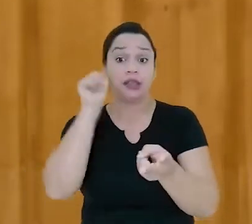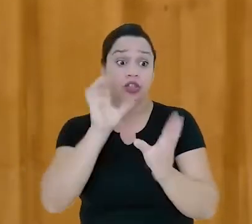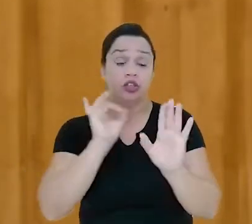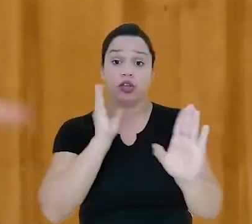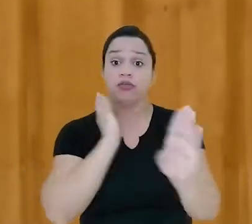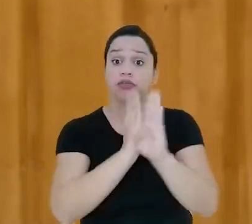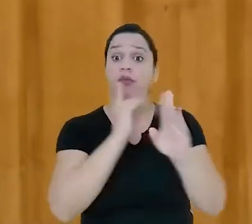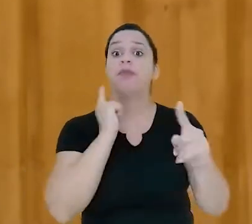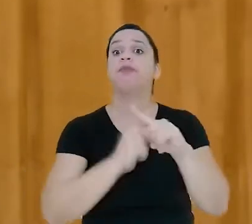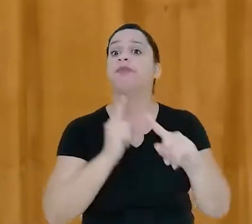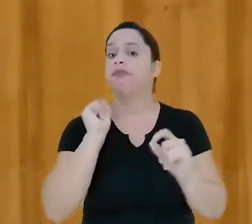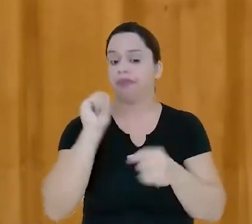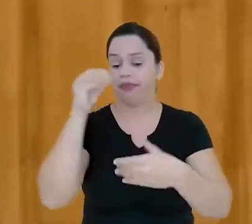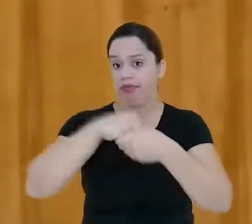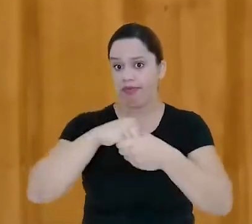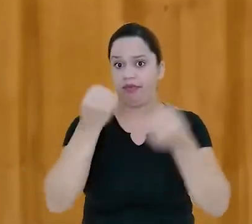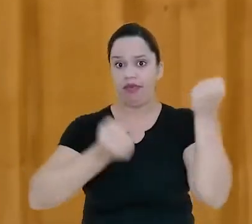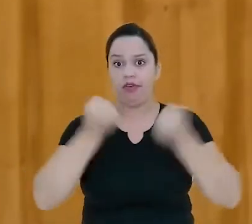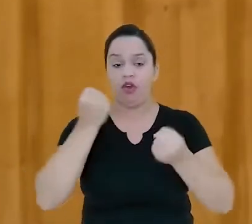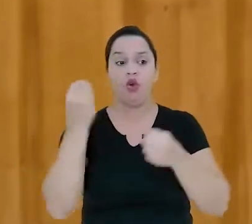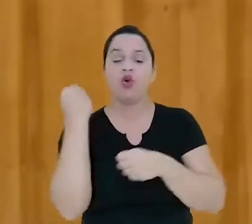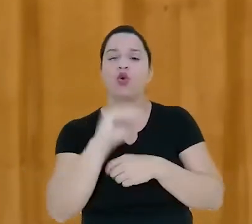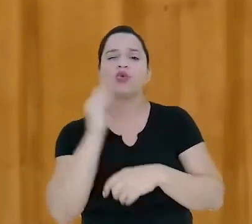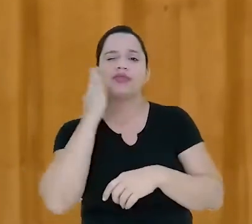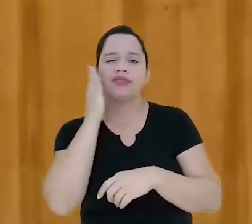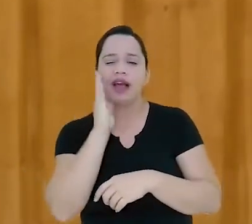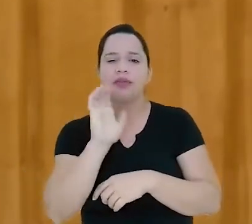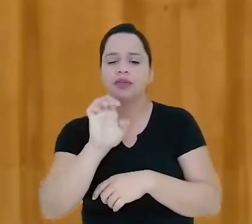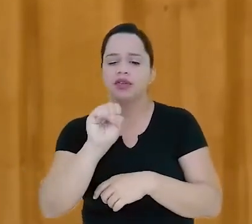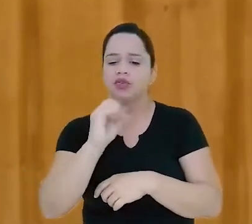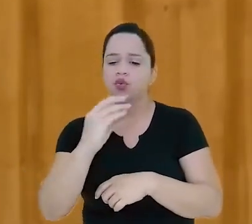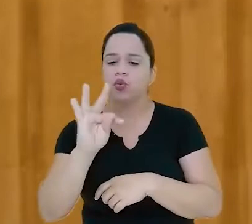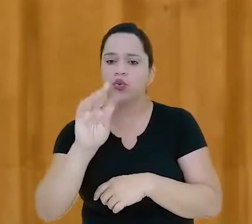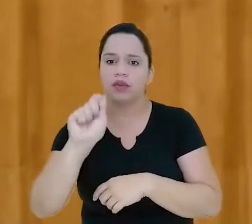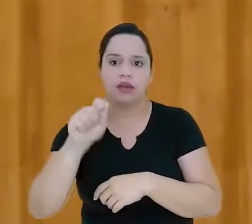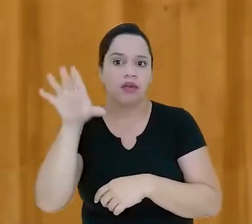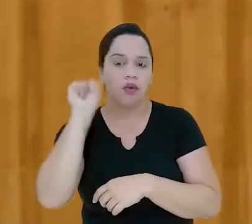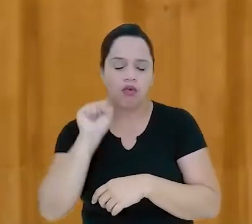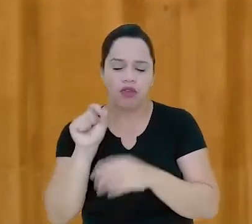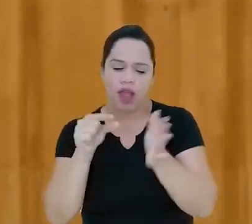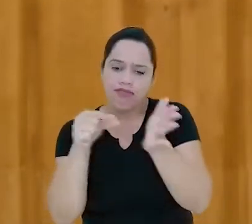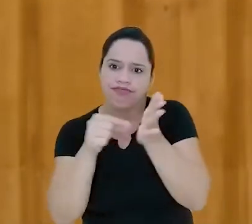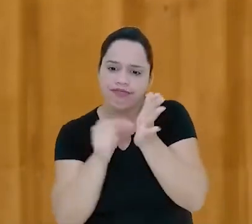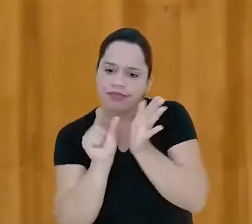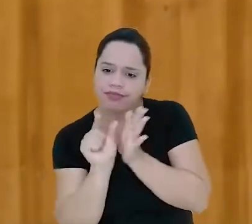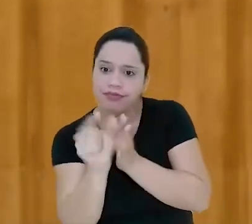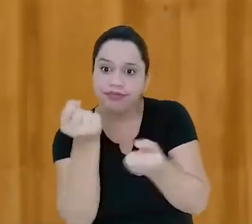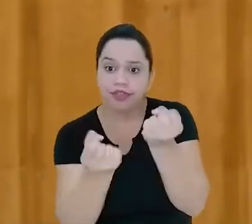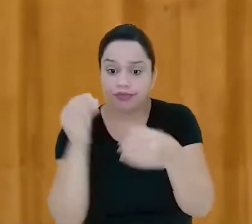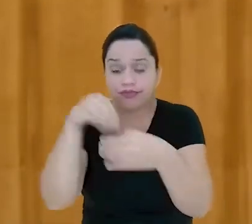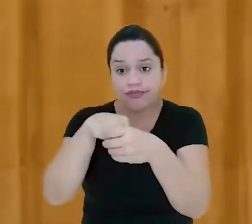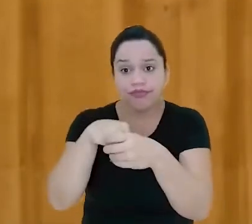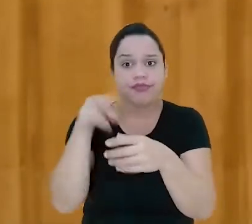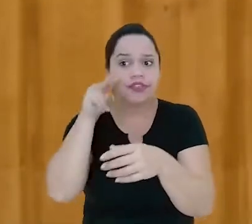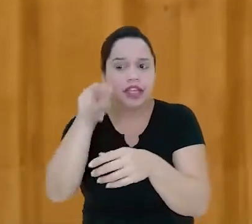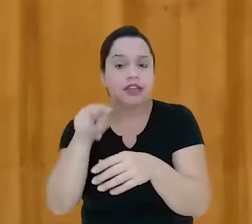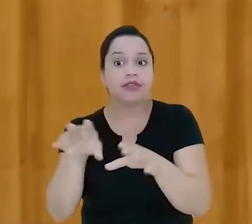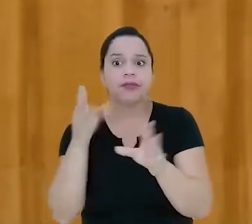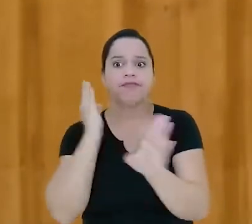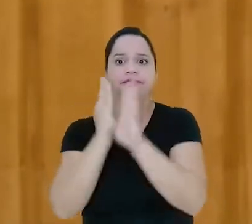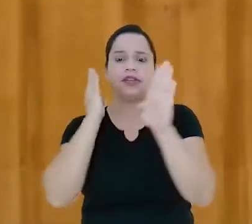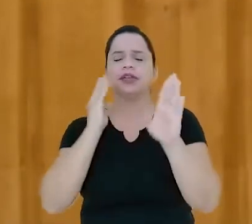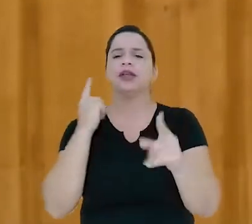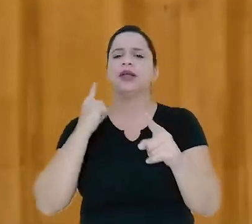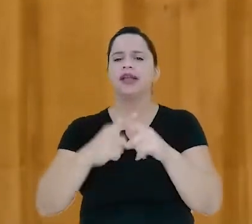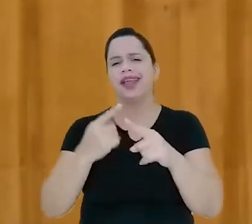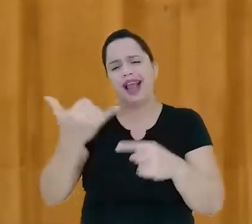só descobriu porque ela colocou uma escuta dentro do carro. Porque assim, eles saíam, né? Aí, primeiro ela me ligou e falou assim, Patrícia, eu tô desconfiada porque